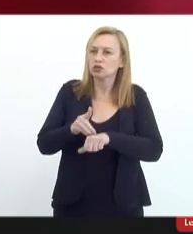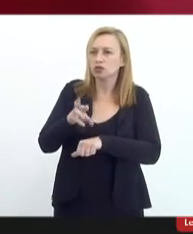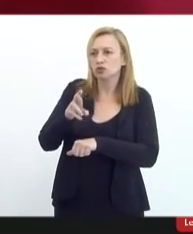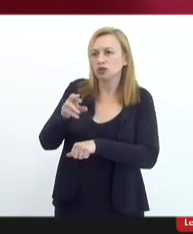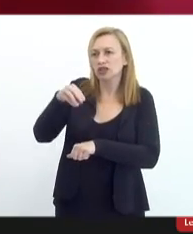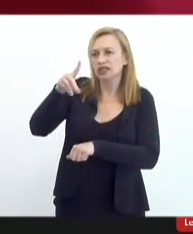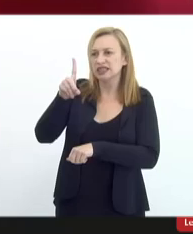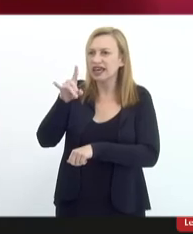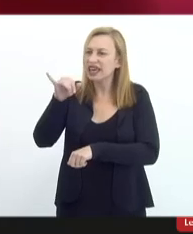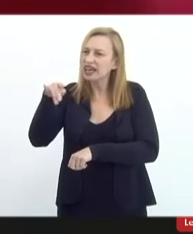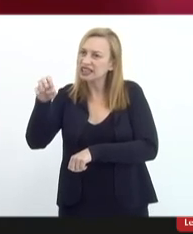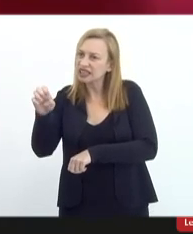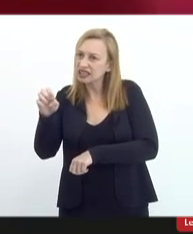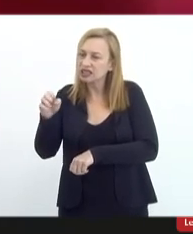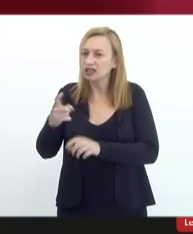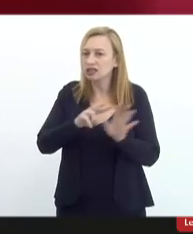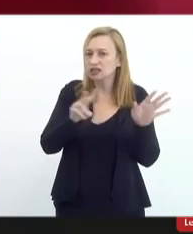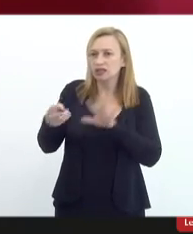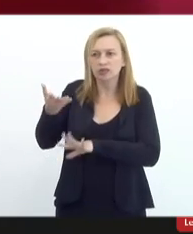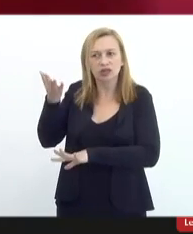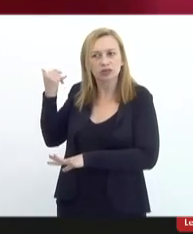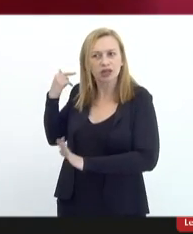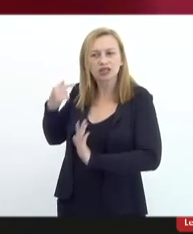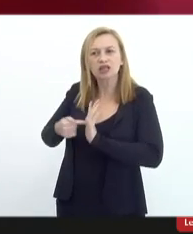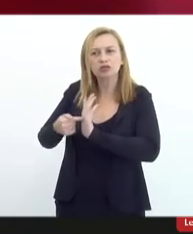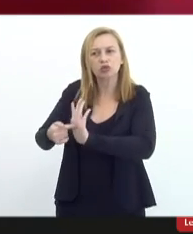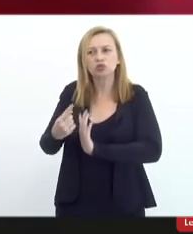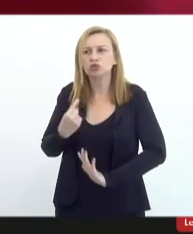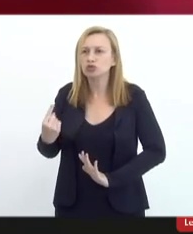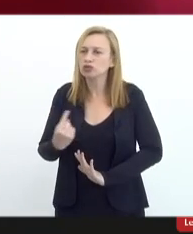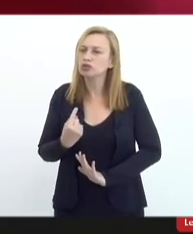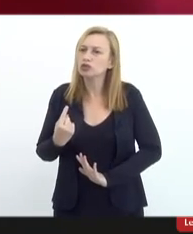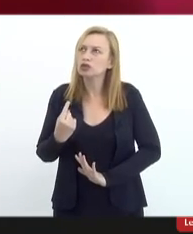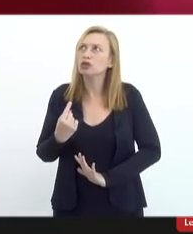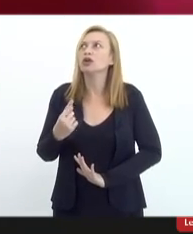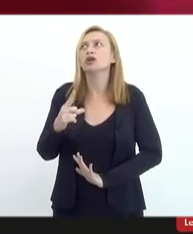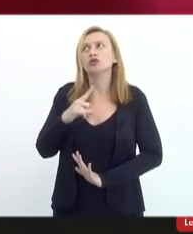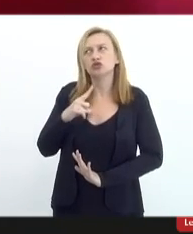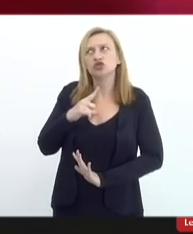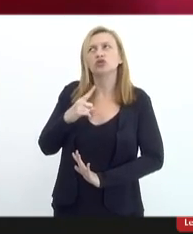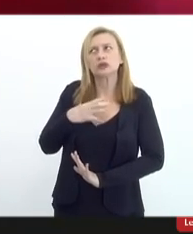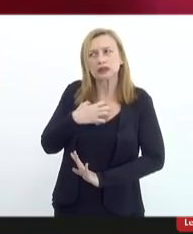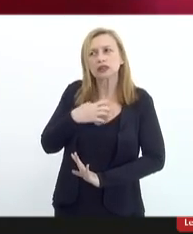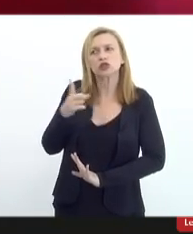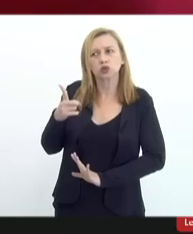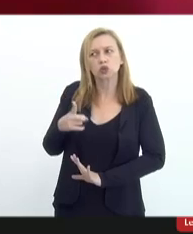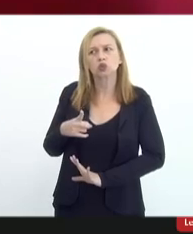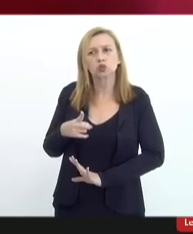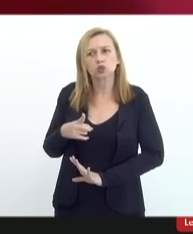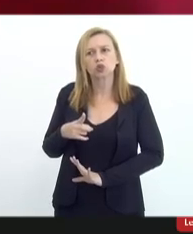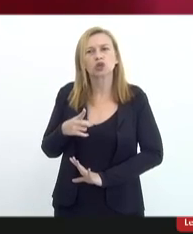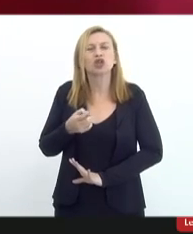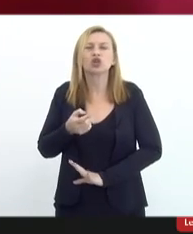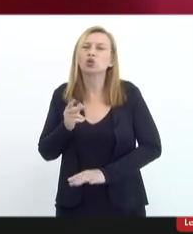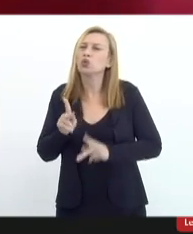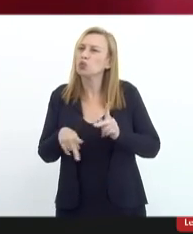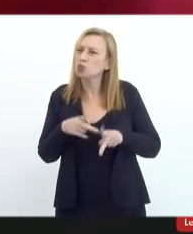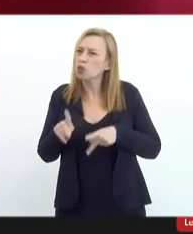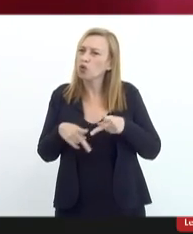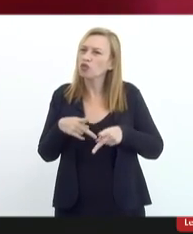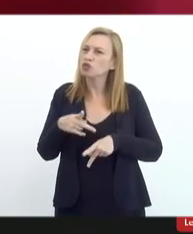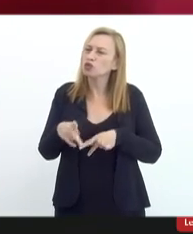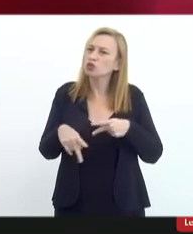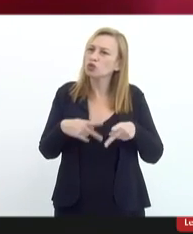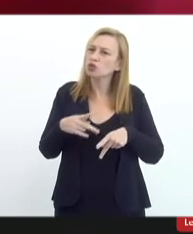Daiane Cooperman, na semana passada, nos mostrou. Eu também tinha essa sensação de que o povo